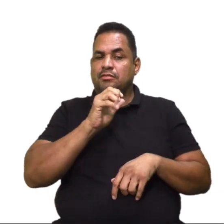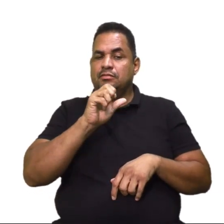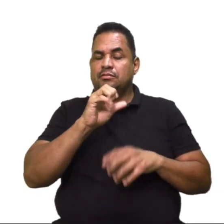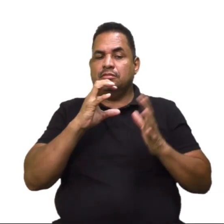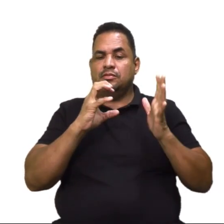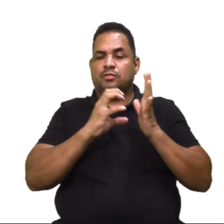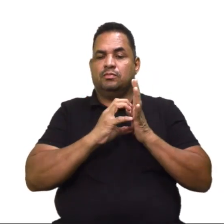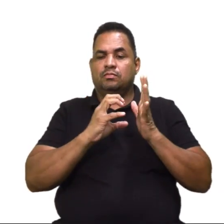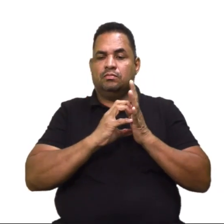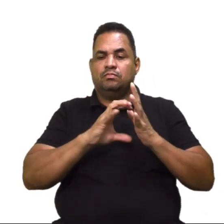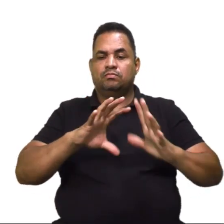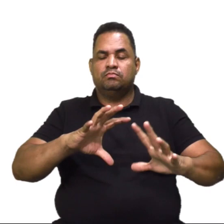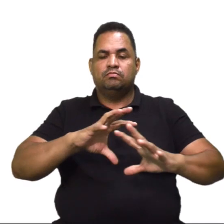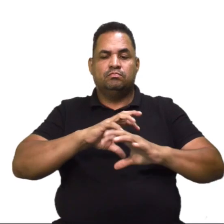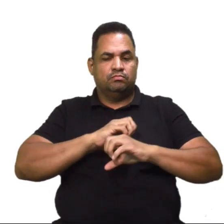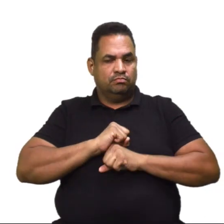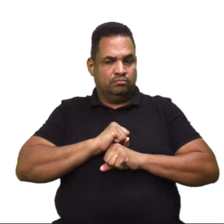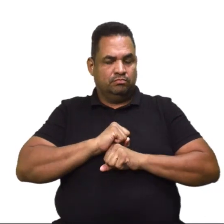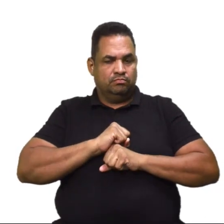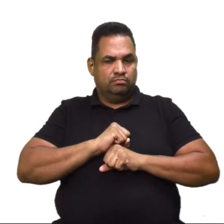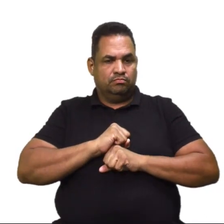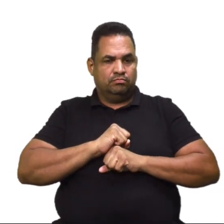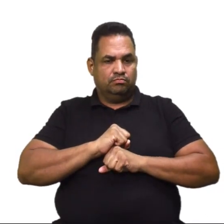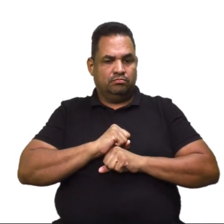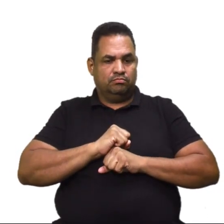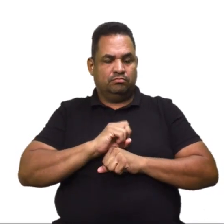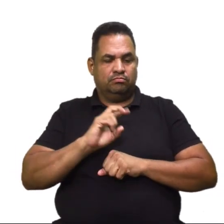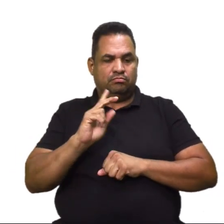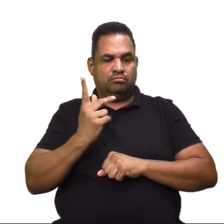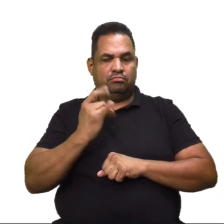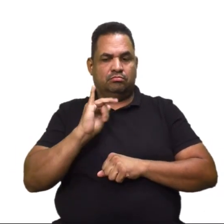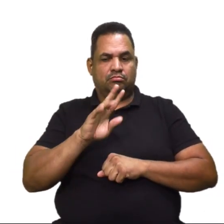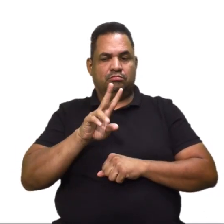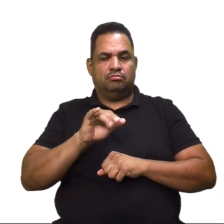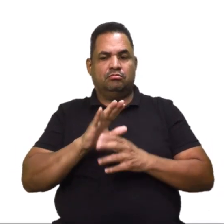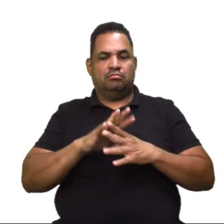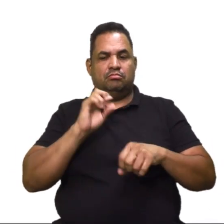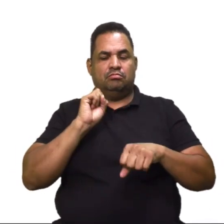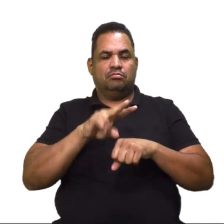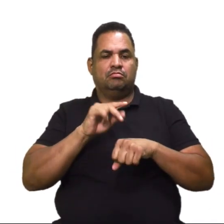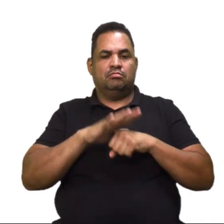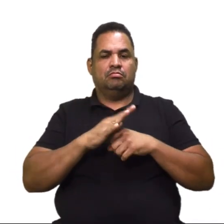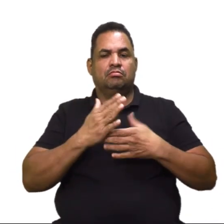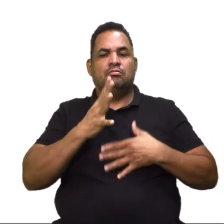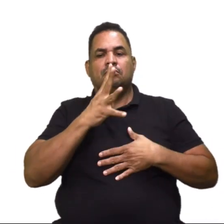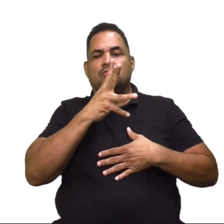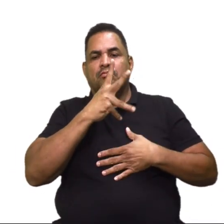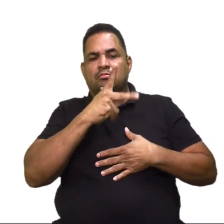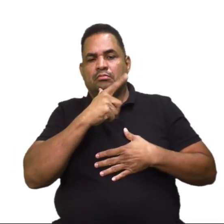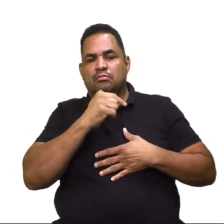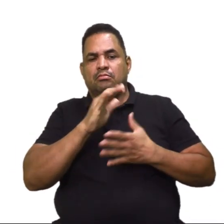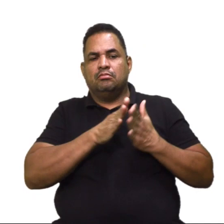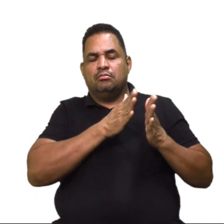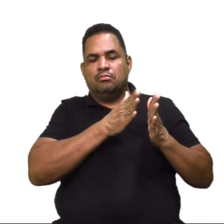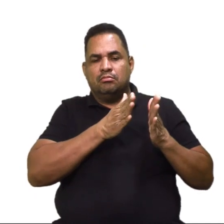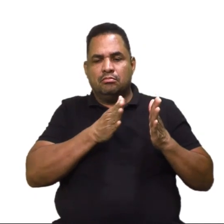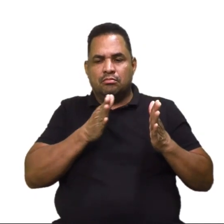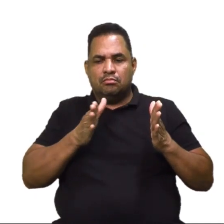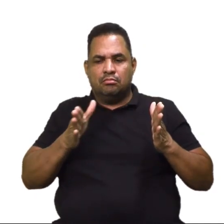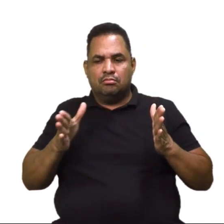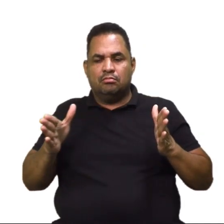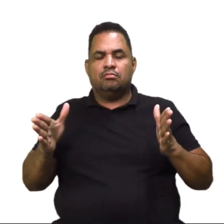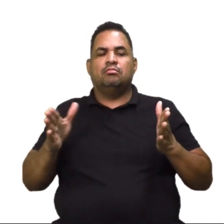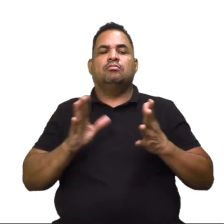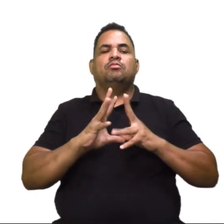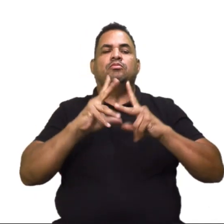contraiu o agente infeccioso, no caso o HIV, que é o vírus, mas ela vai demorar, né? Tem um período todo de